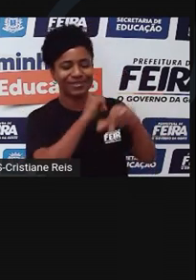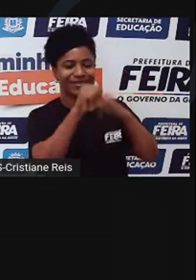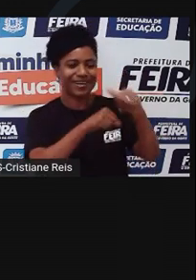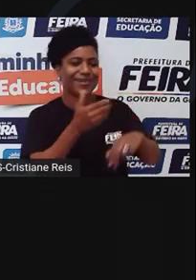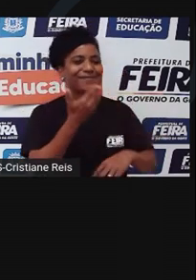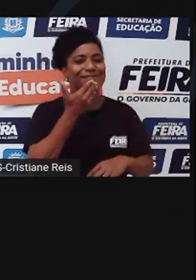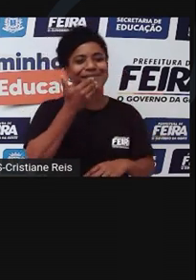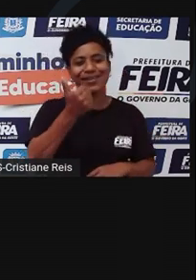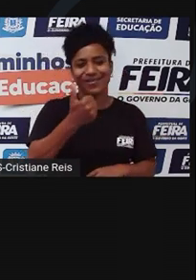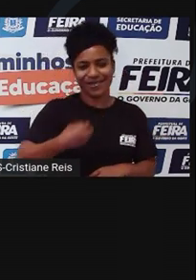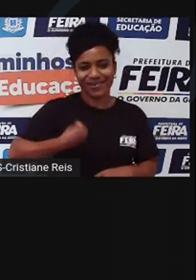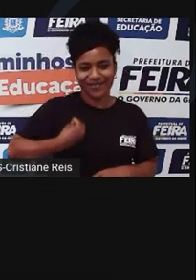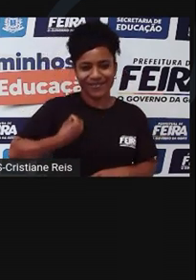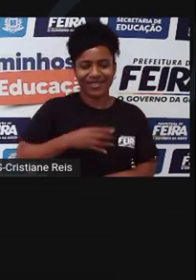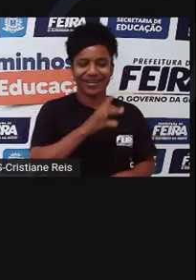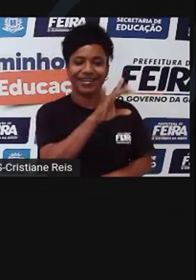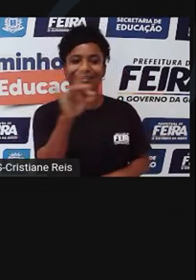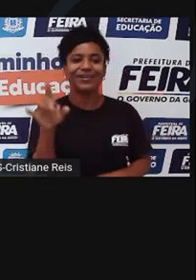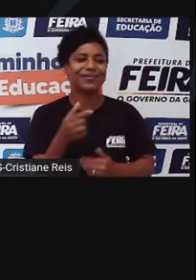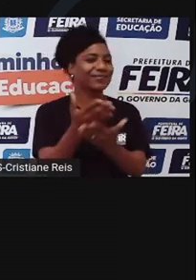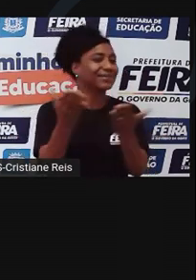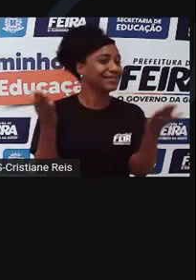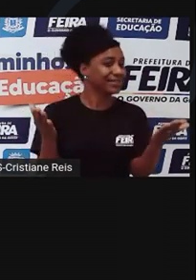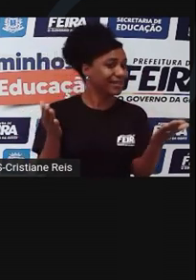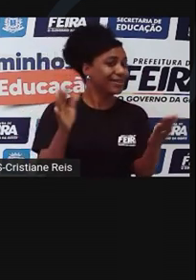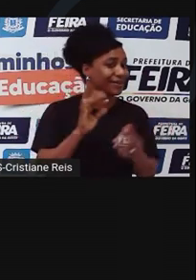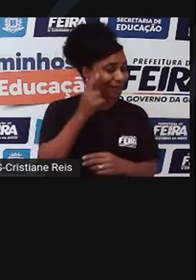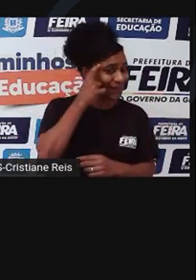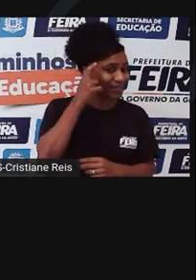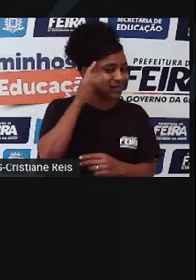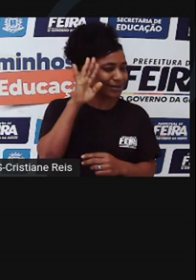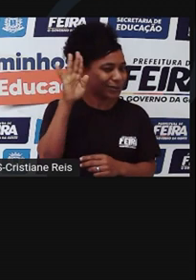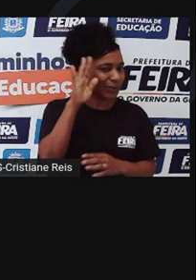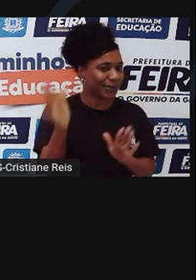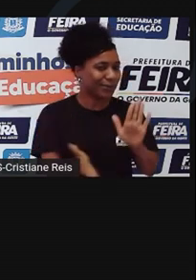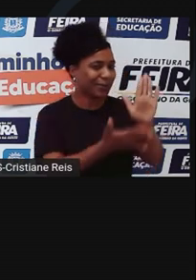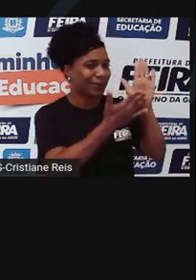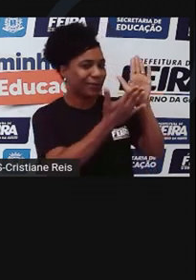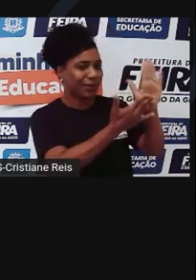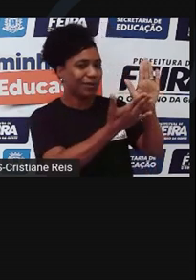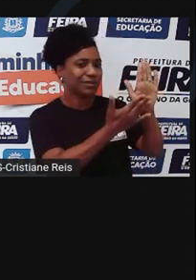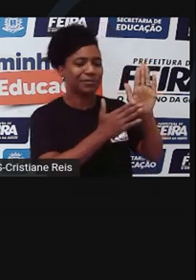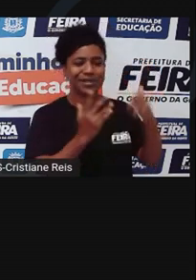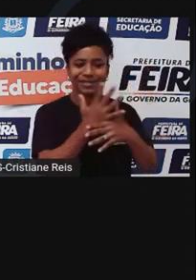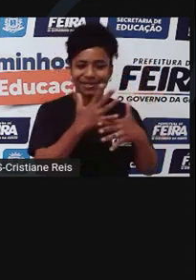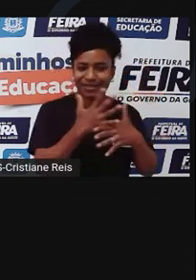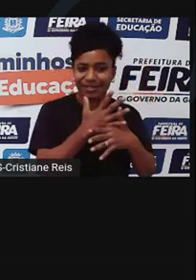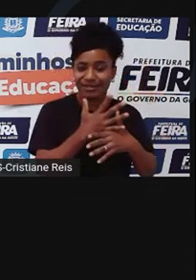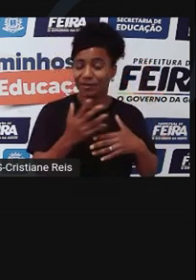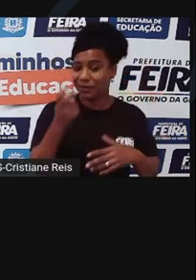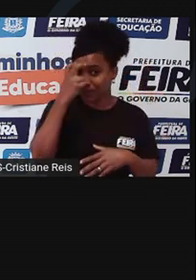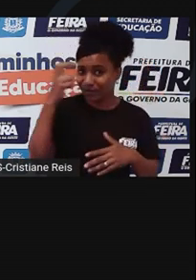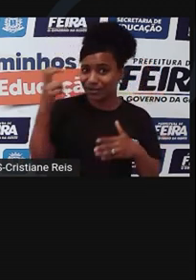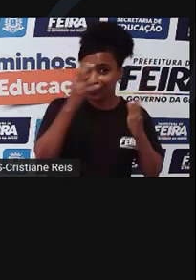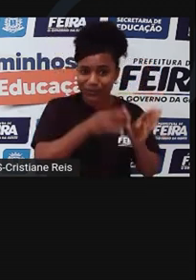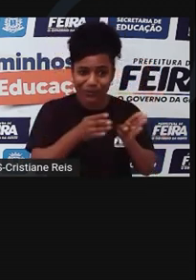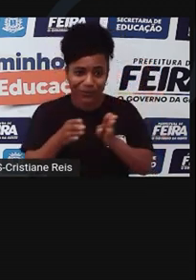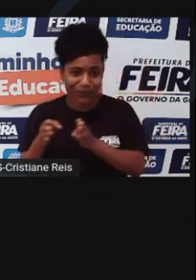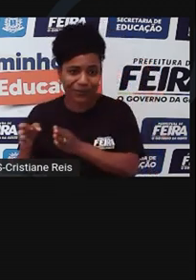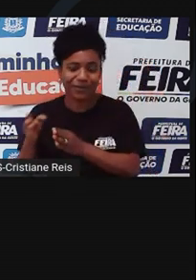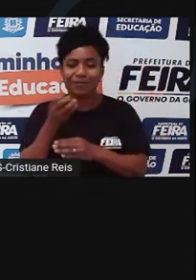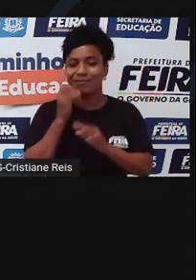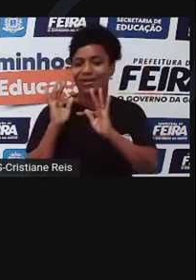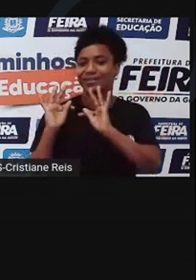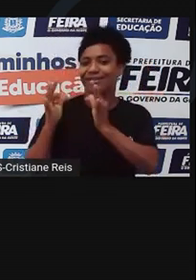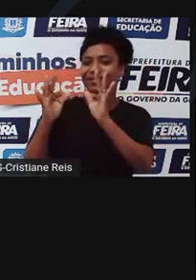na cidade E você Quais soluções acredita que poderiam ser propostas para deixar a sua cidade mais inteligente utilizando